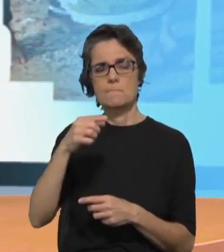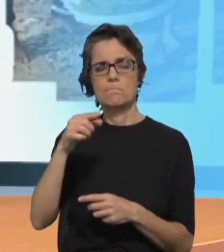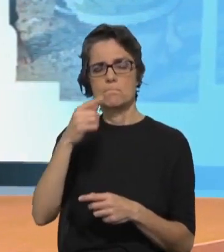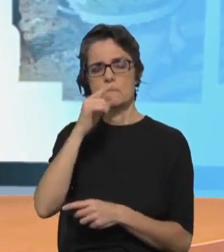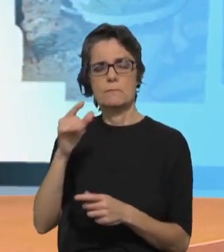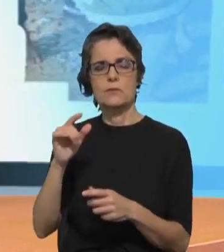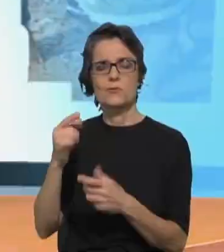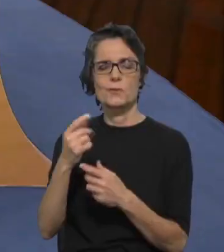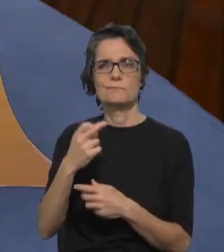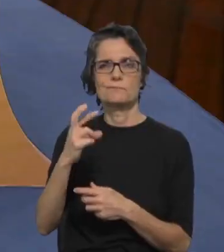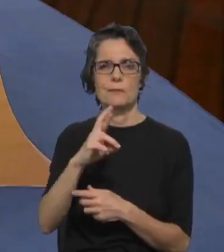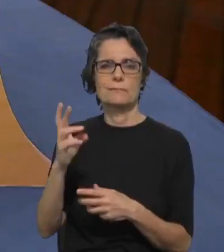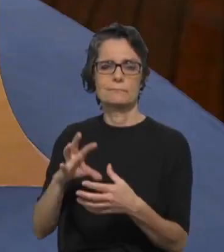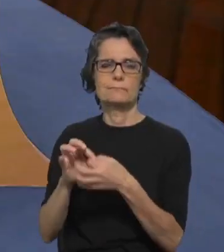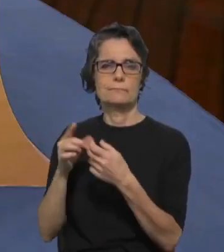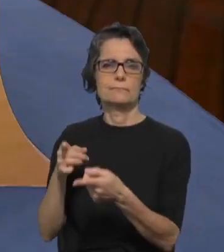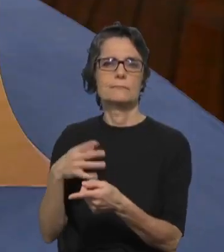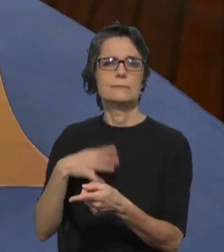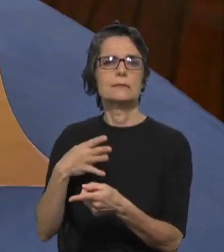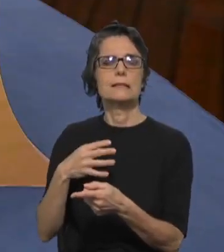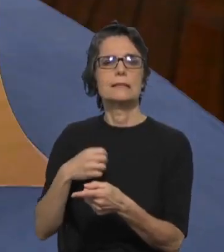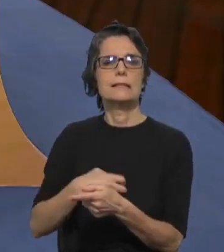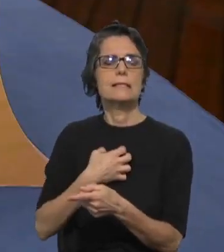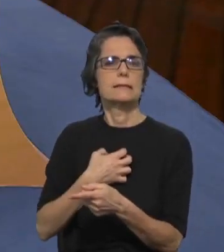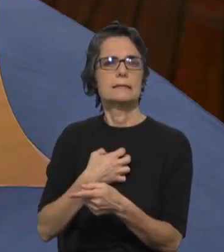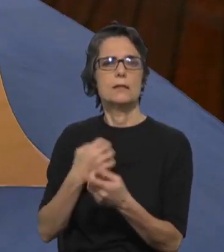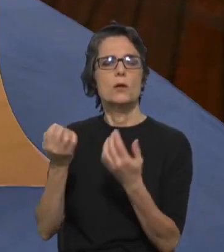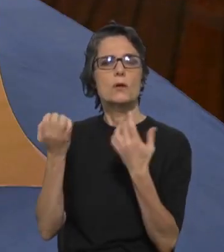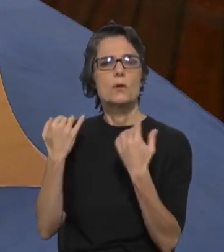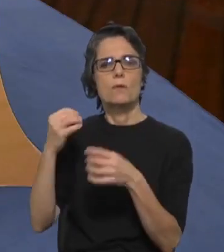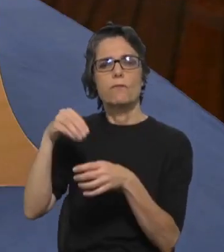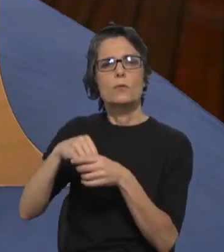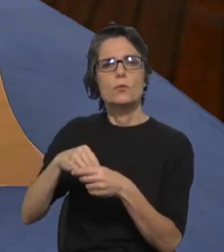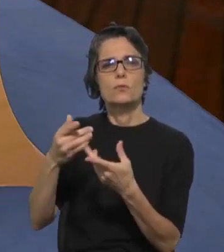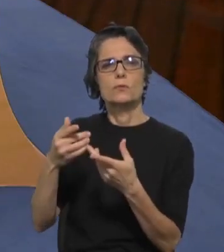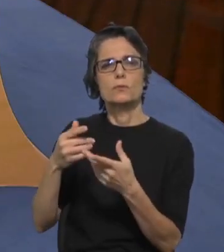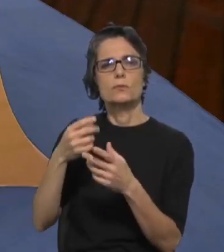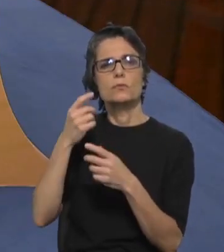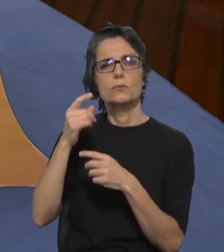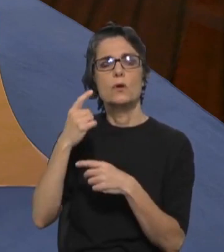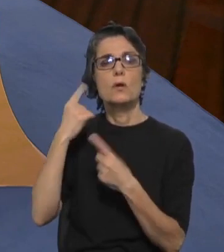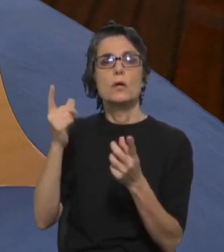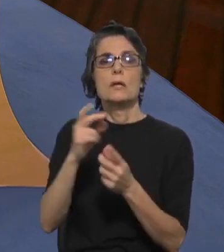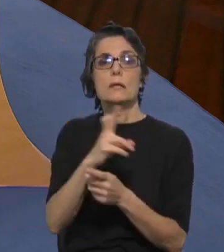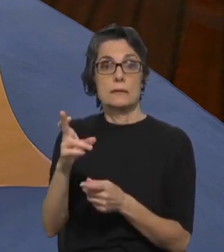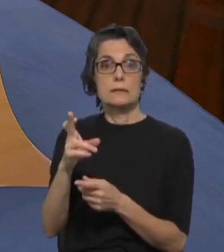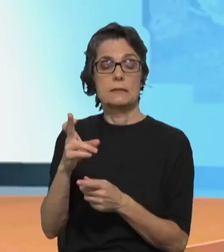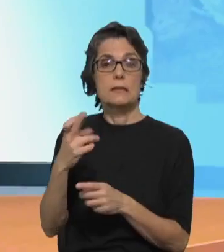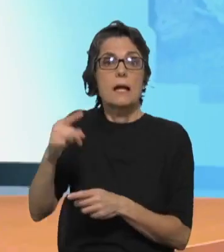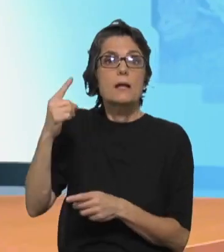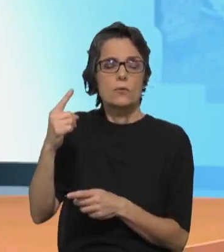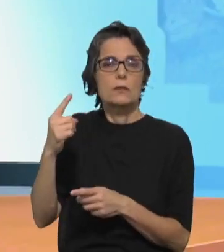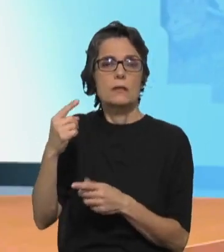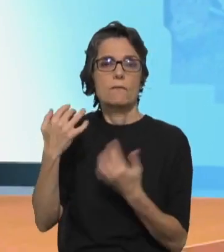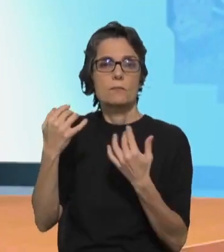muito naquilo que eram os conteúdos oferecidos por esta estação, que era, lá está, a única fora da orla